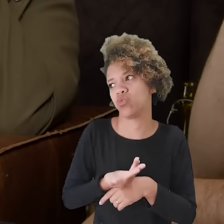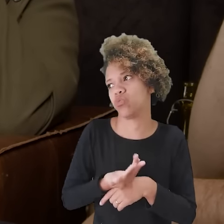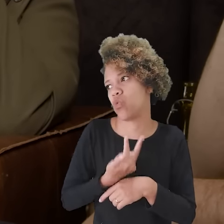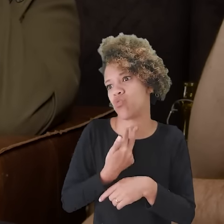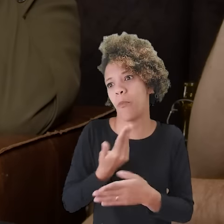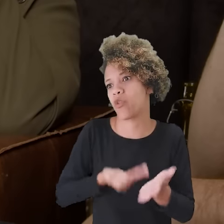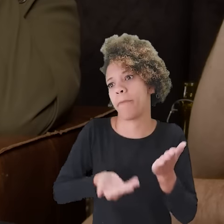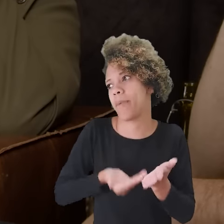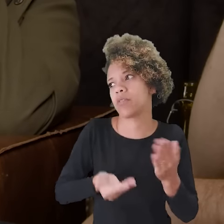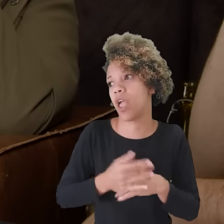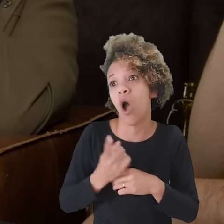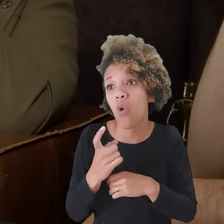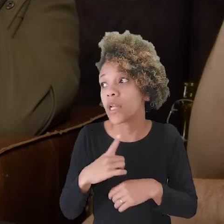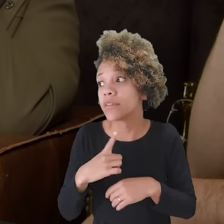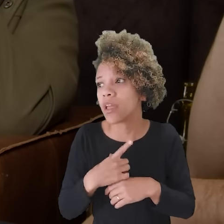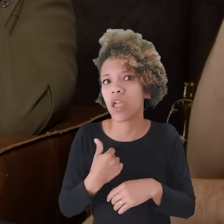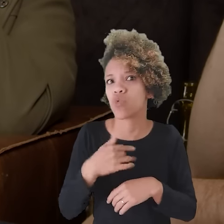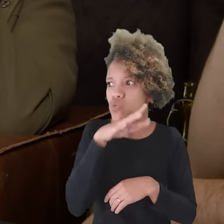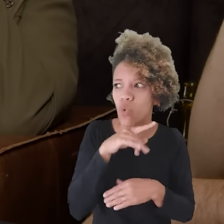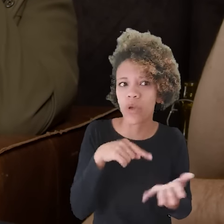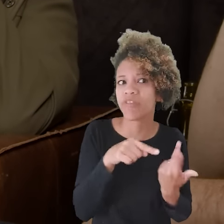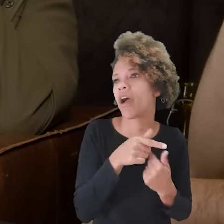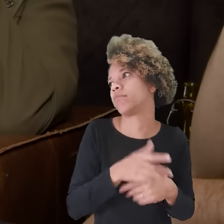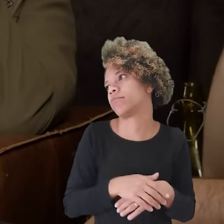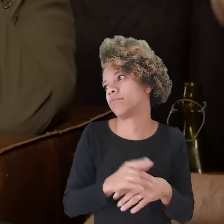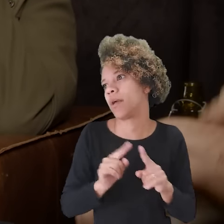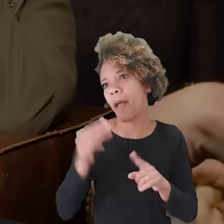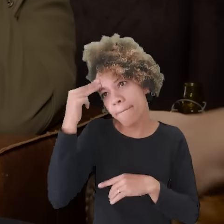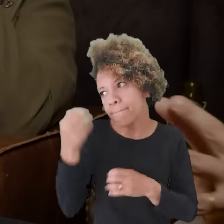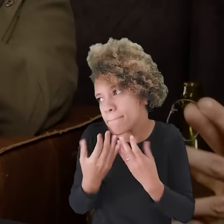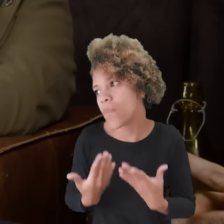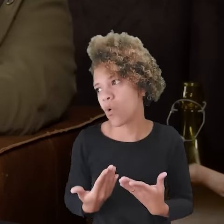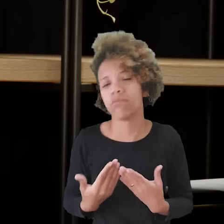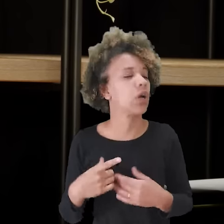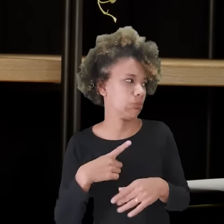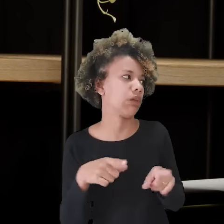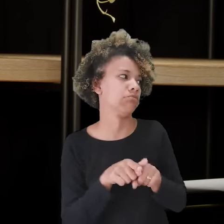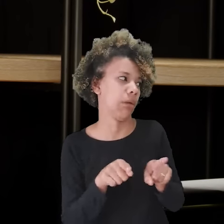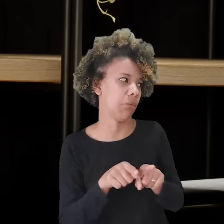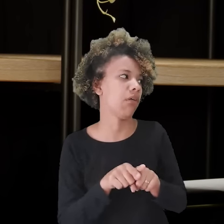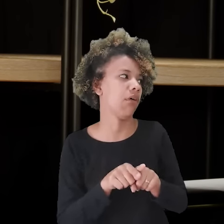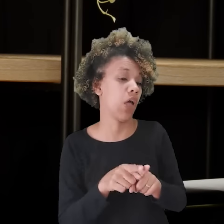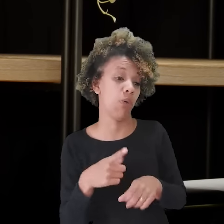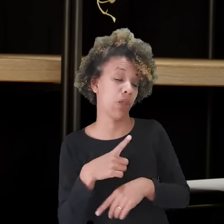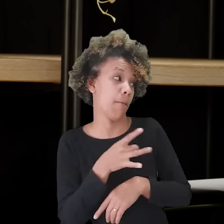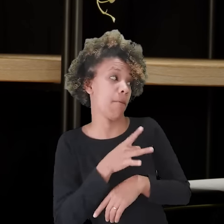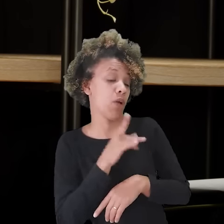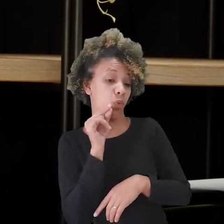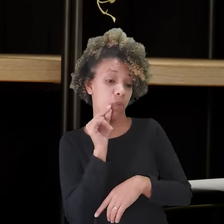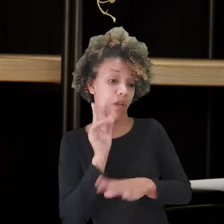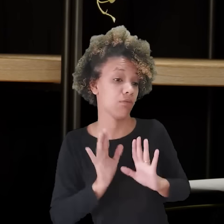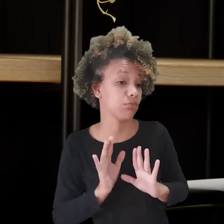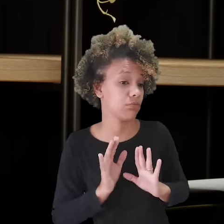posso perder a única coisa que eu tenho eu sou ruim tanta coisa finalmente achei uma boa tá ligado eu tenho meu